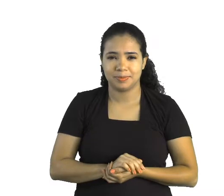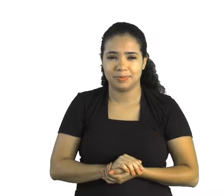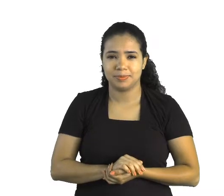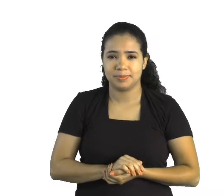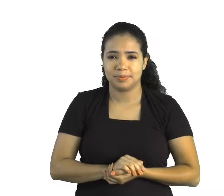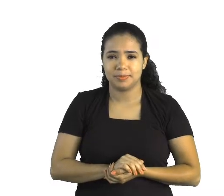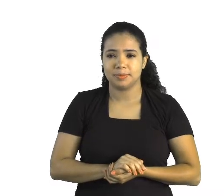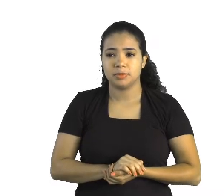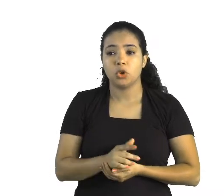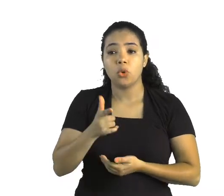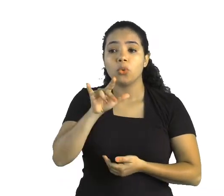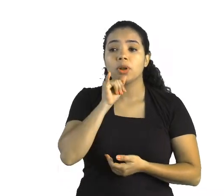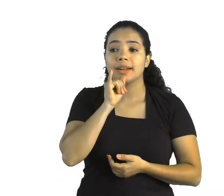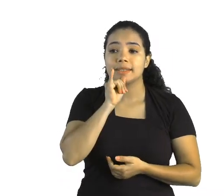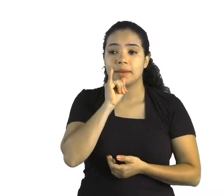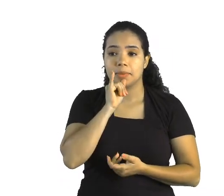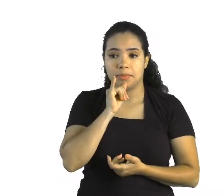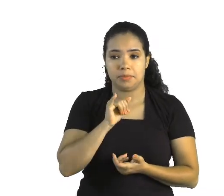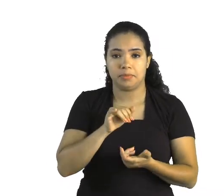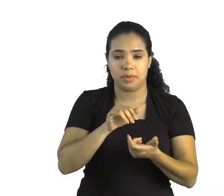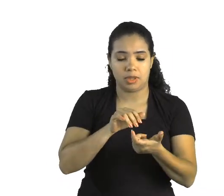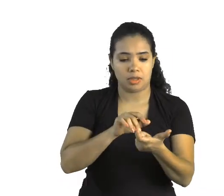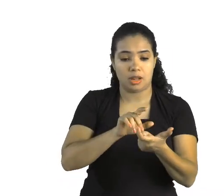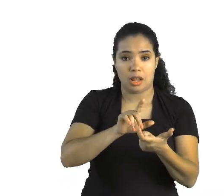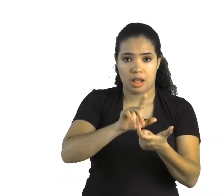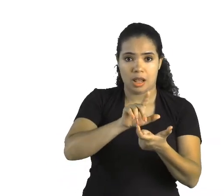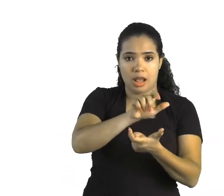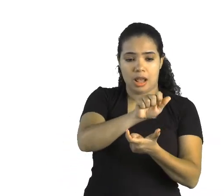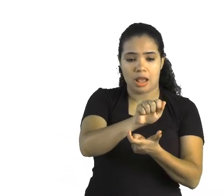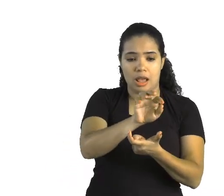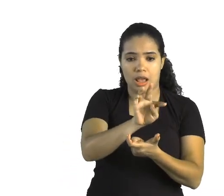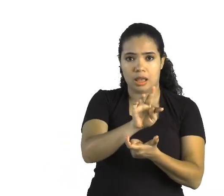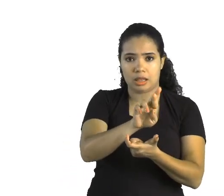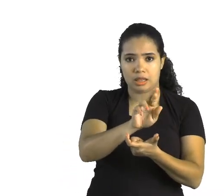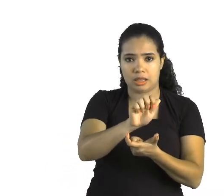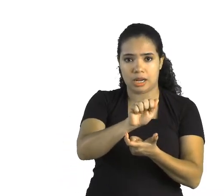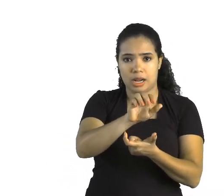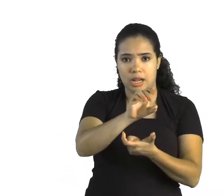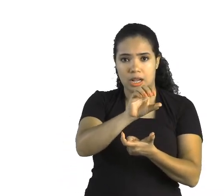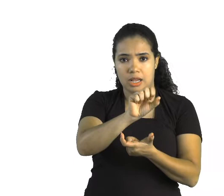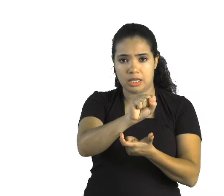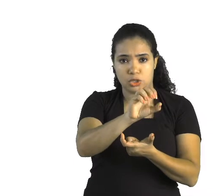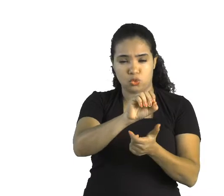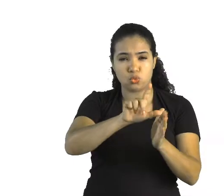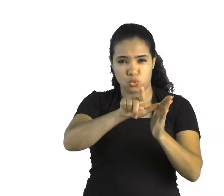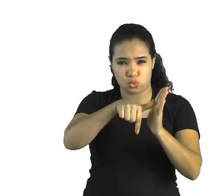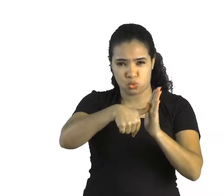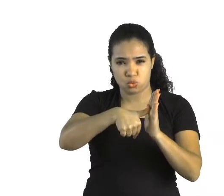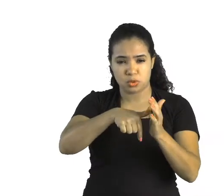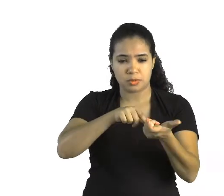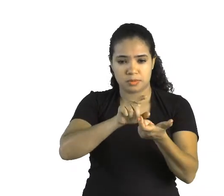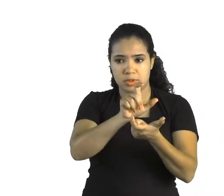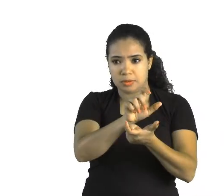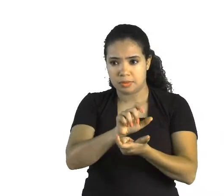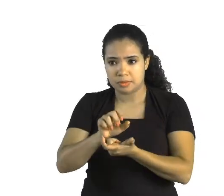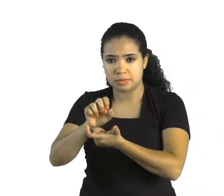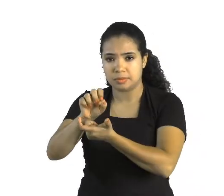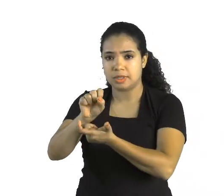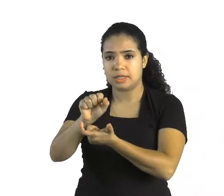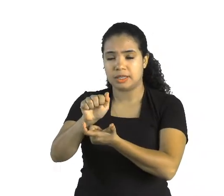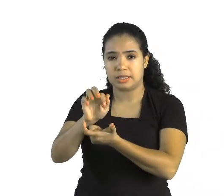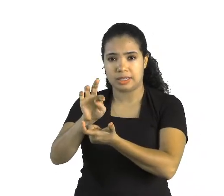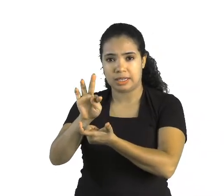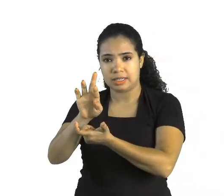S. Outro exemplo, atraso vem de atrasar. Frasal vem de frase.